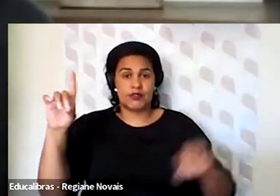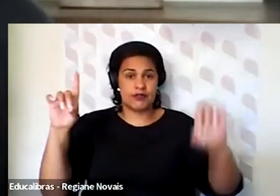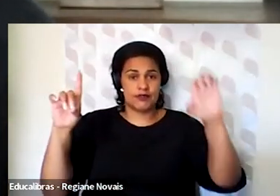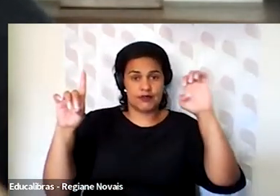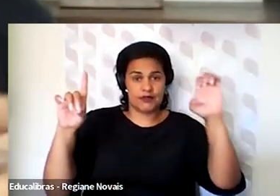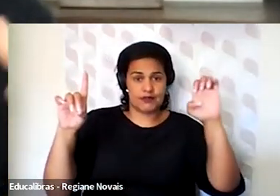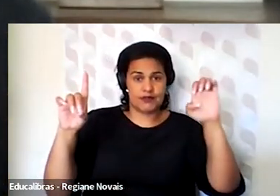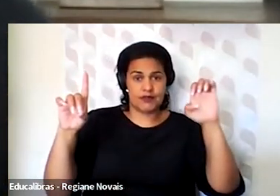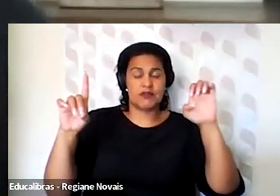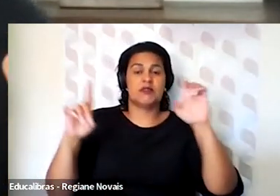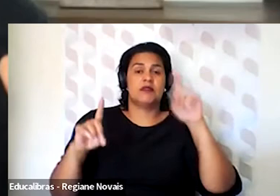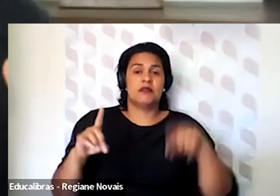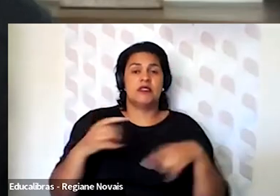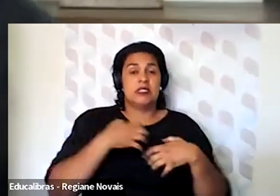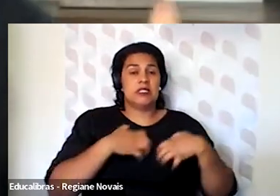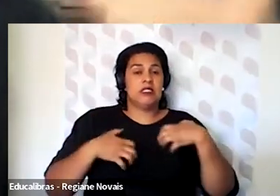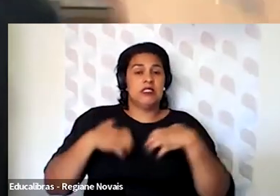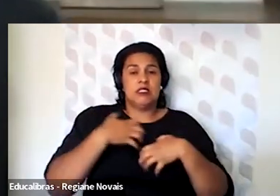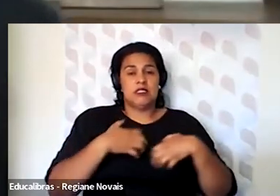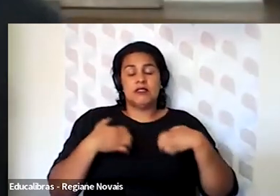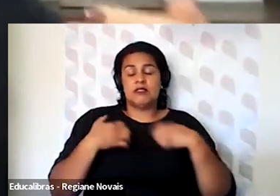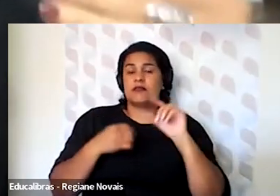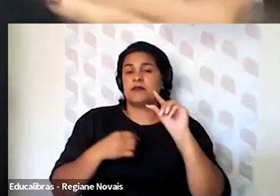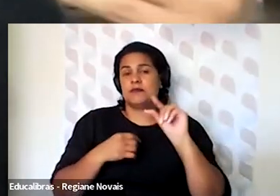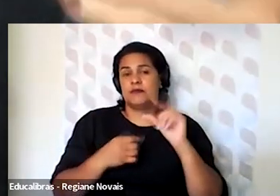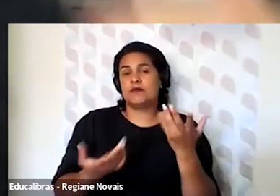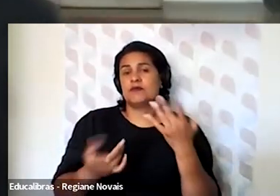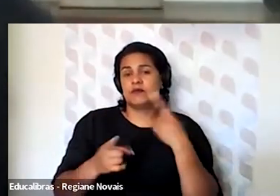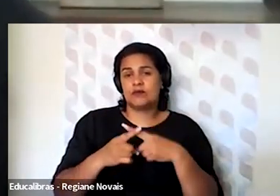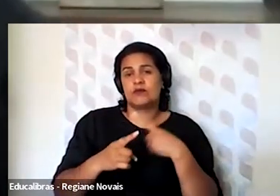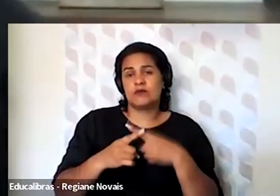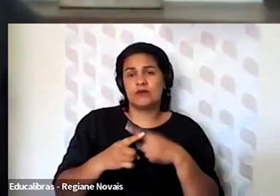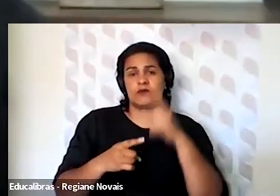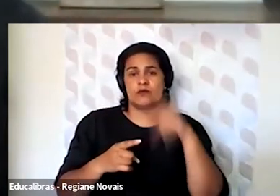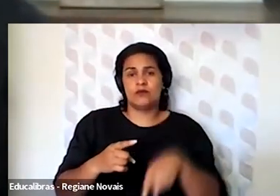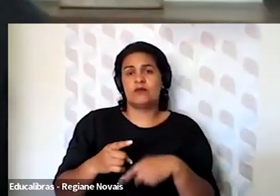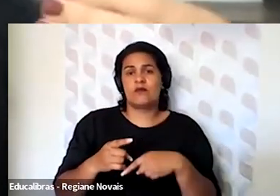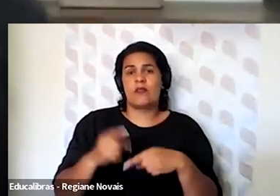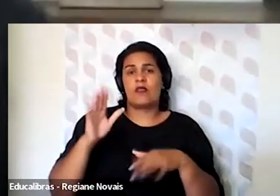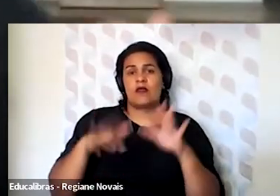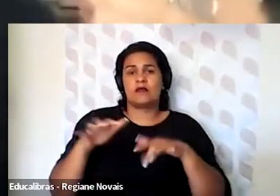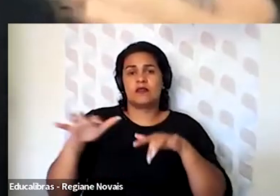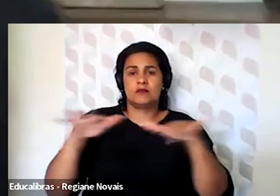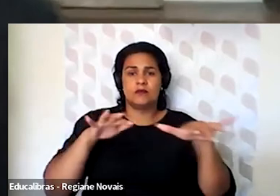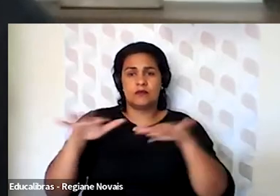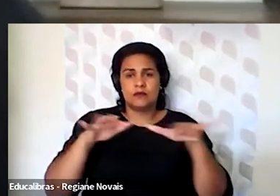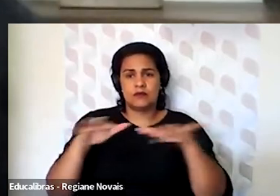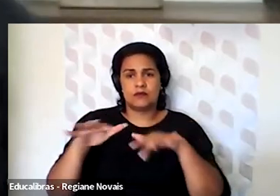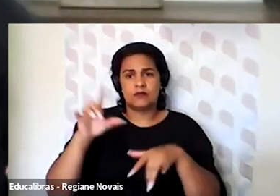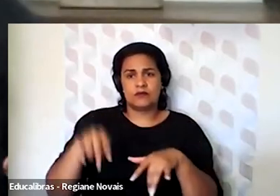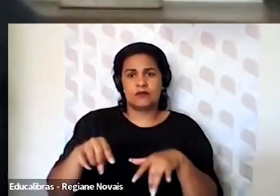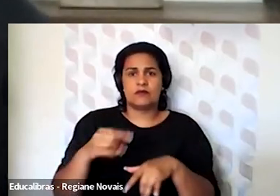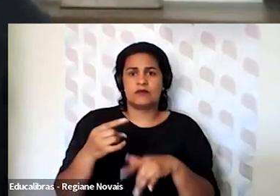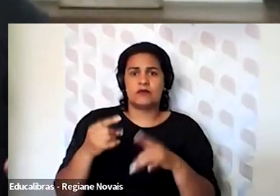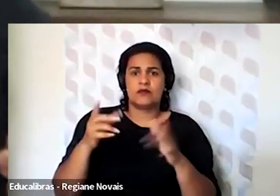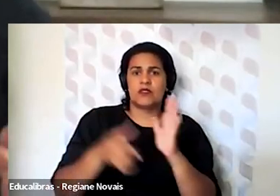eu acho que elas geram um movimento que não é positivo, que é um movimento do